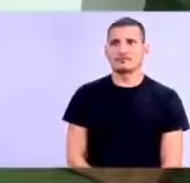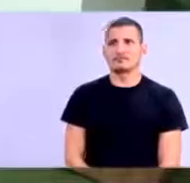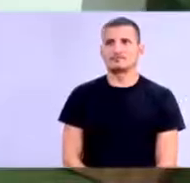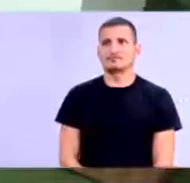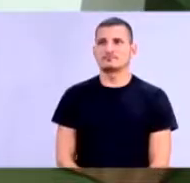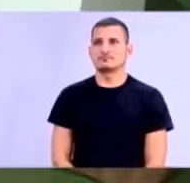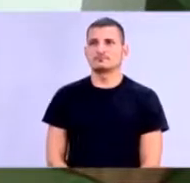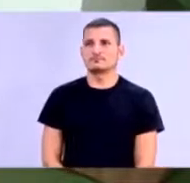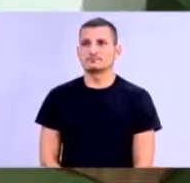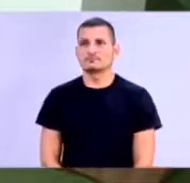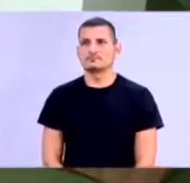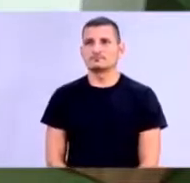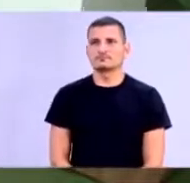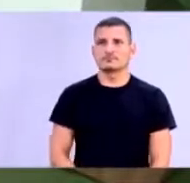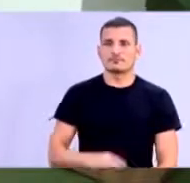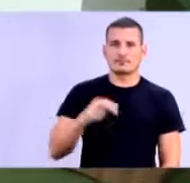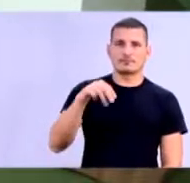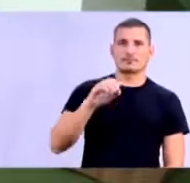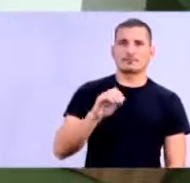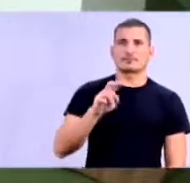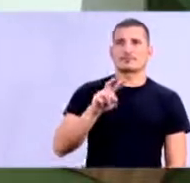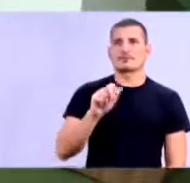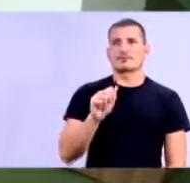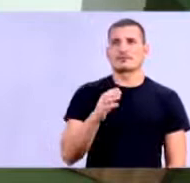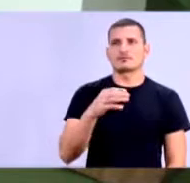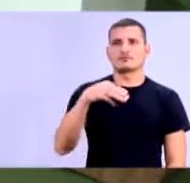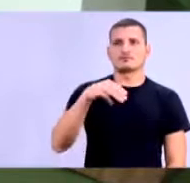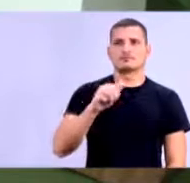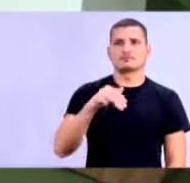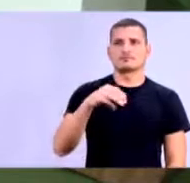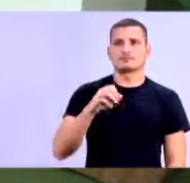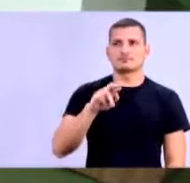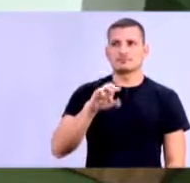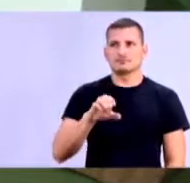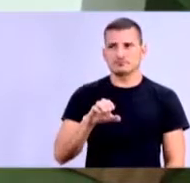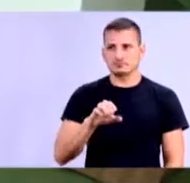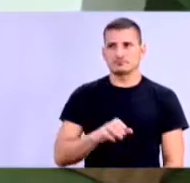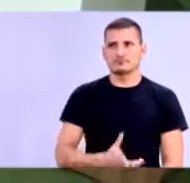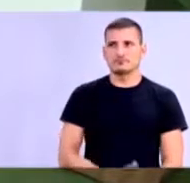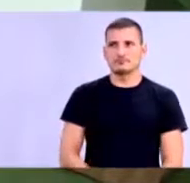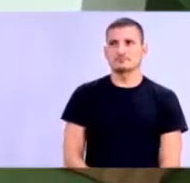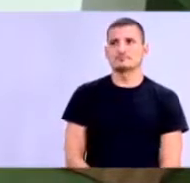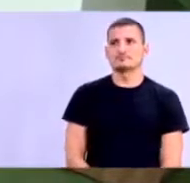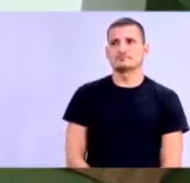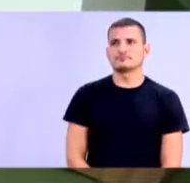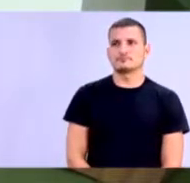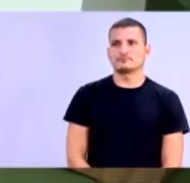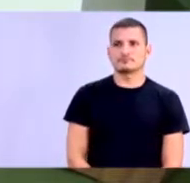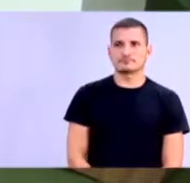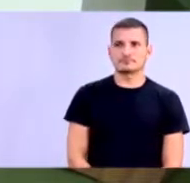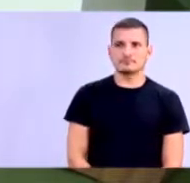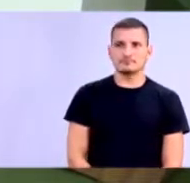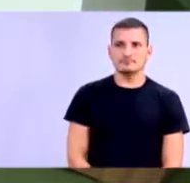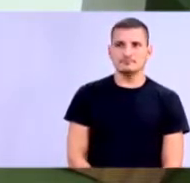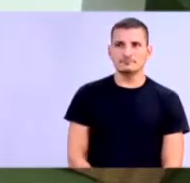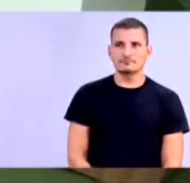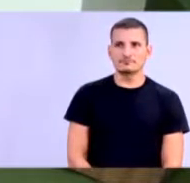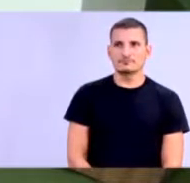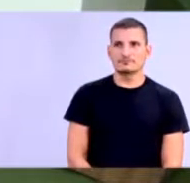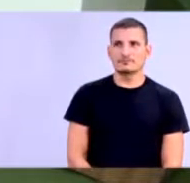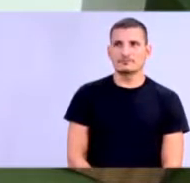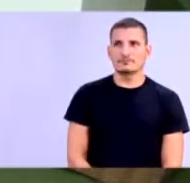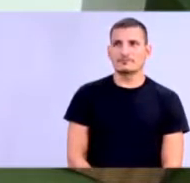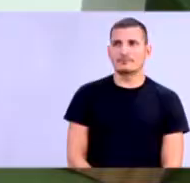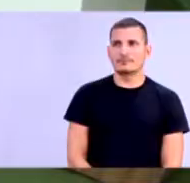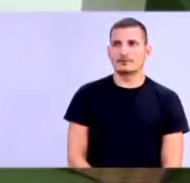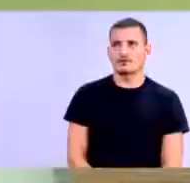coisa? Não, Nova Mamoré só está cooperando aqui, não é muito tímido, que é um alô, um abraço. Então, muito obrigada, Nova